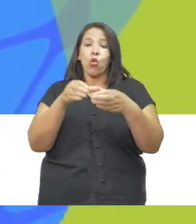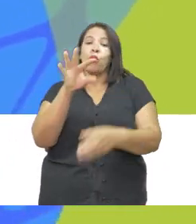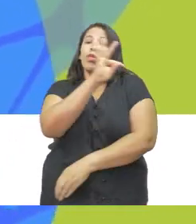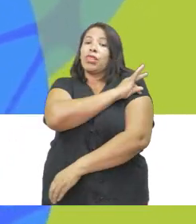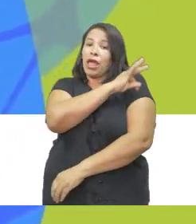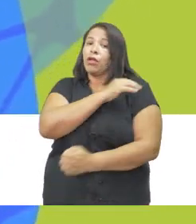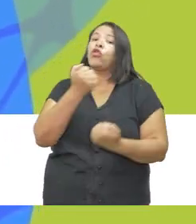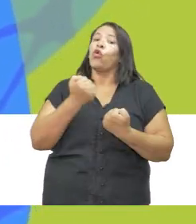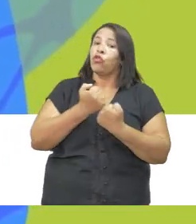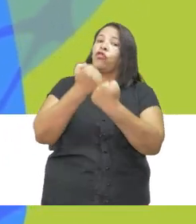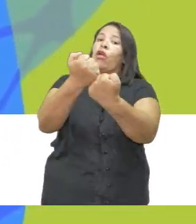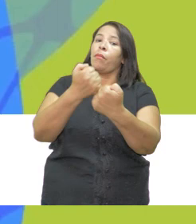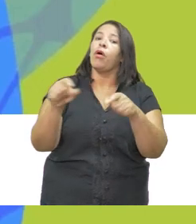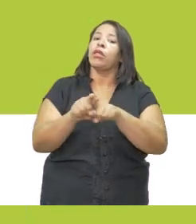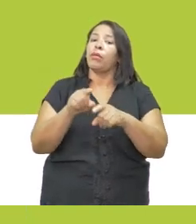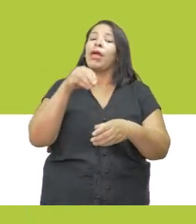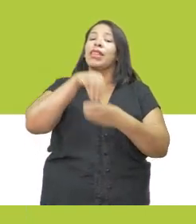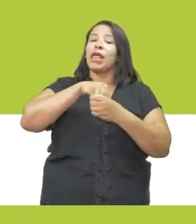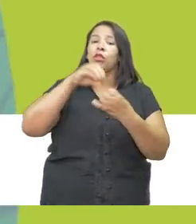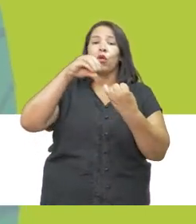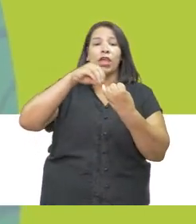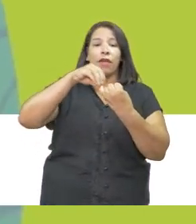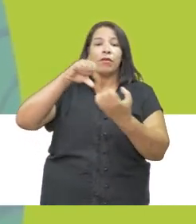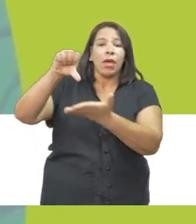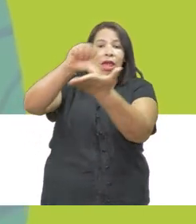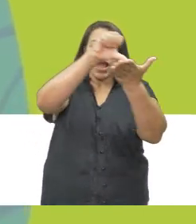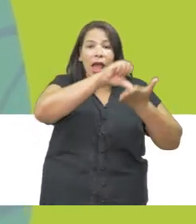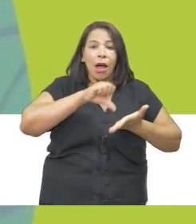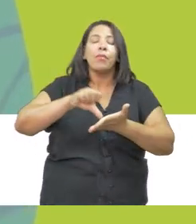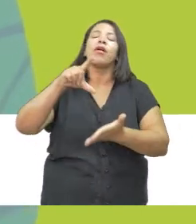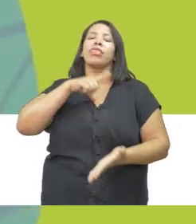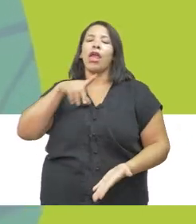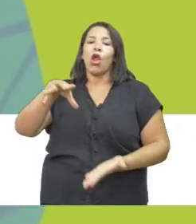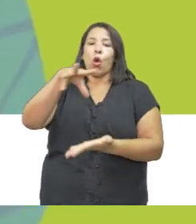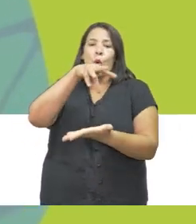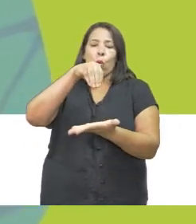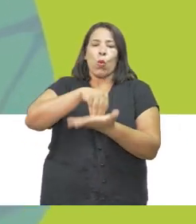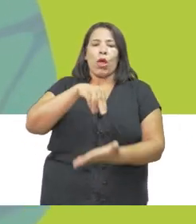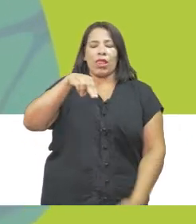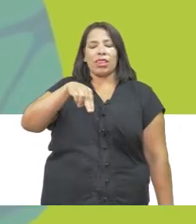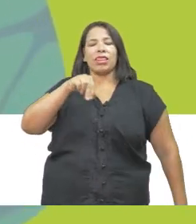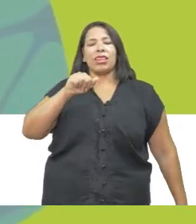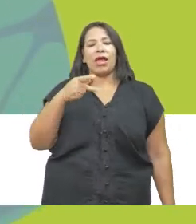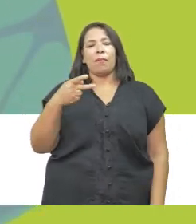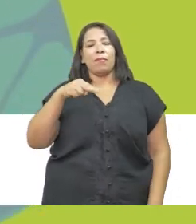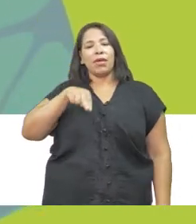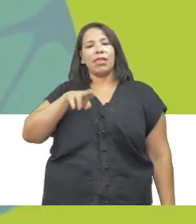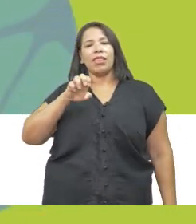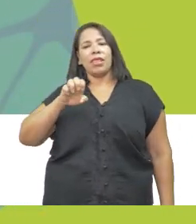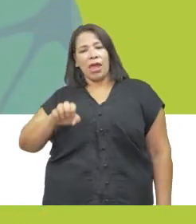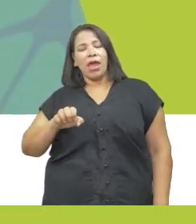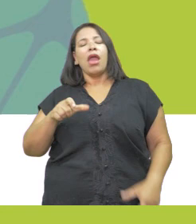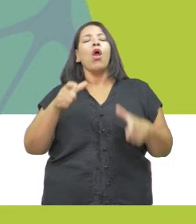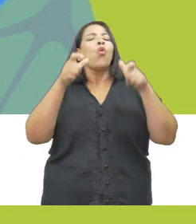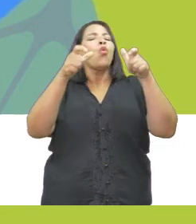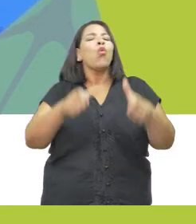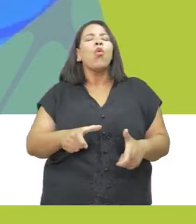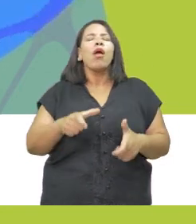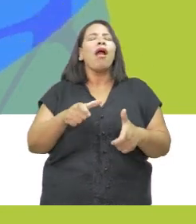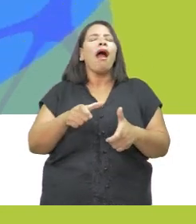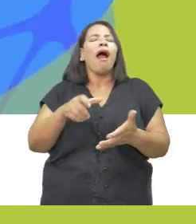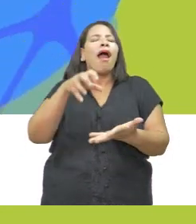apoio. No IFB, no SCAMP, temos o SNAPN, Núcleo de Atendimento às Pessoas com Necessidades